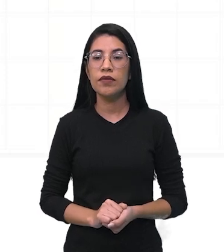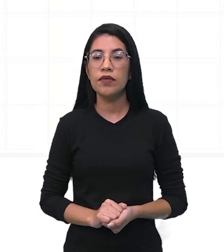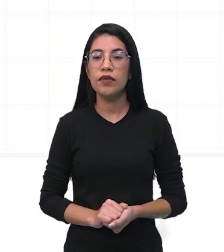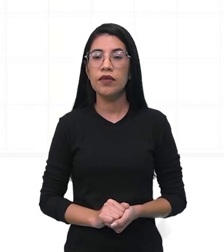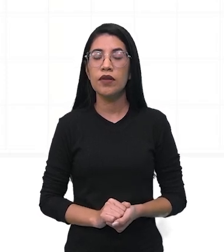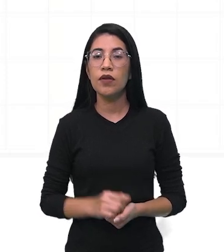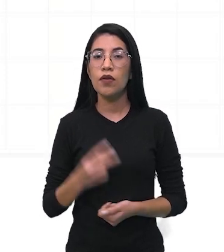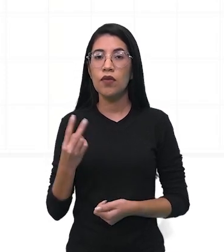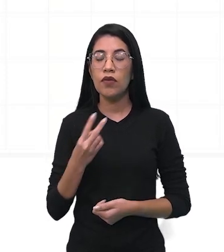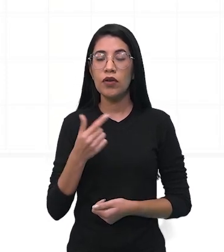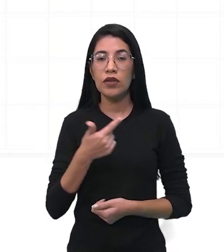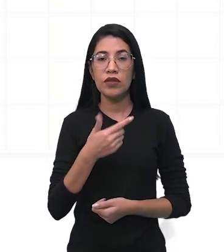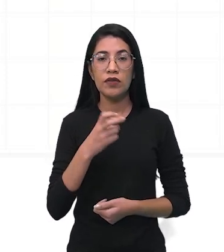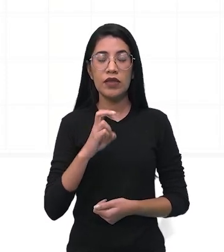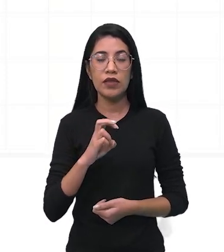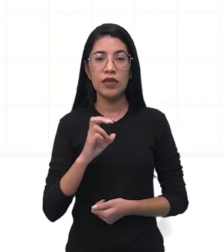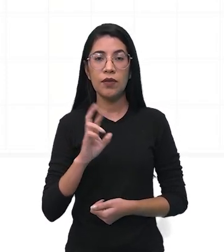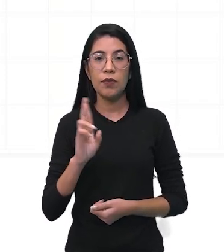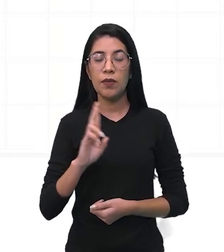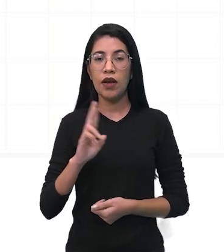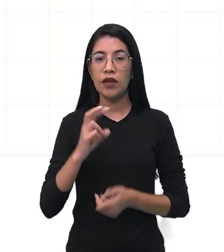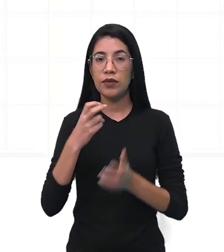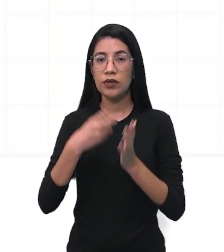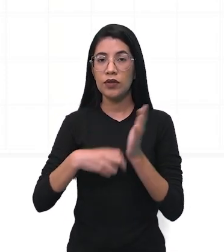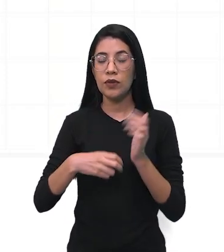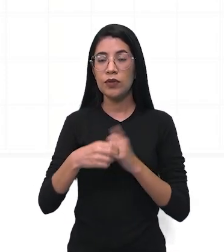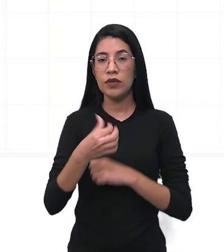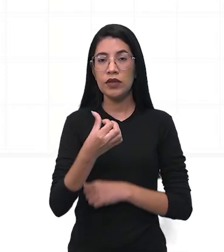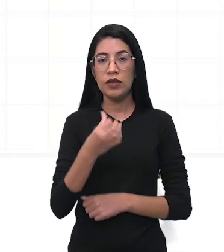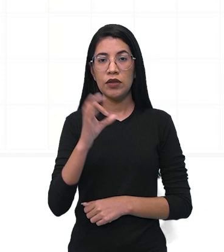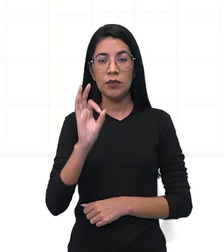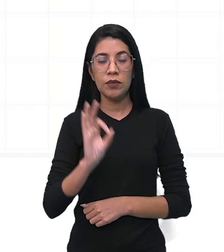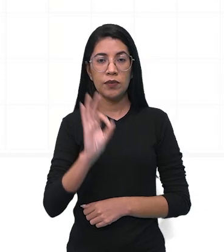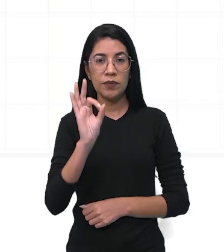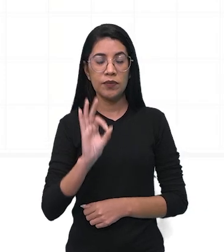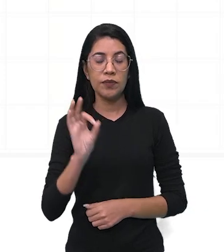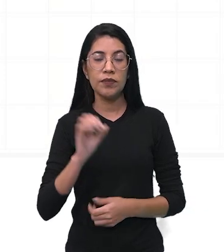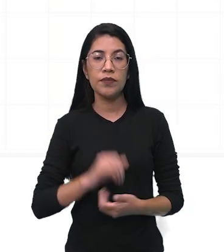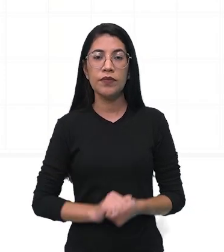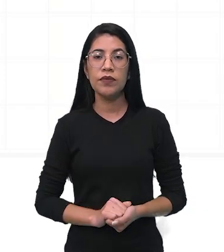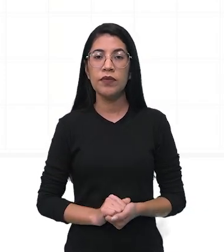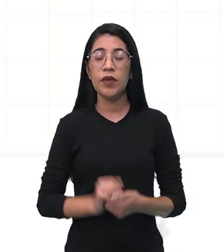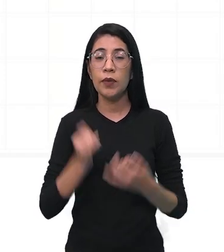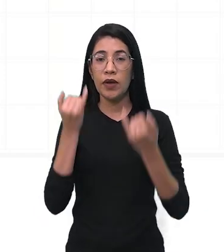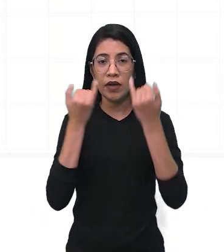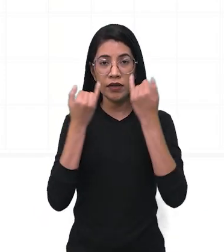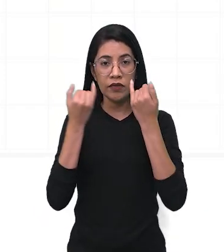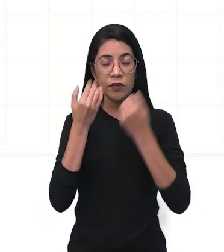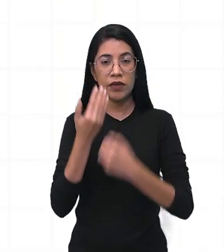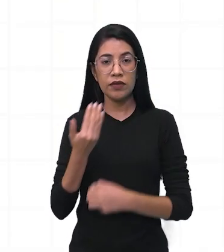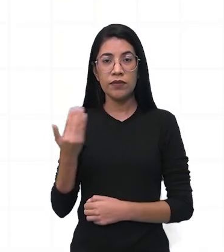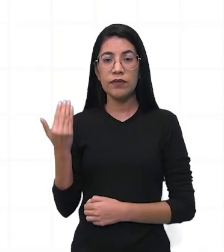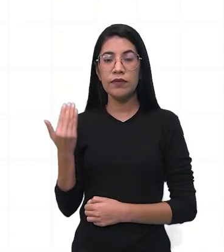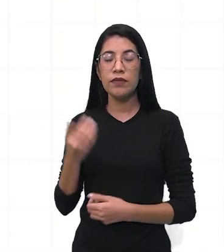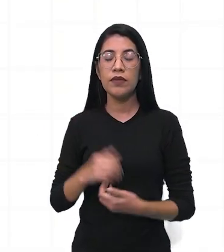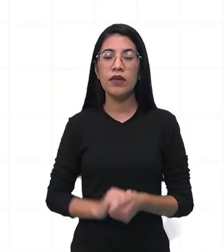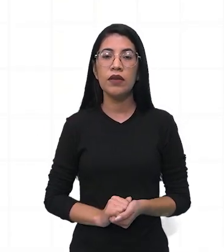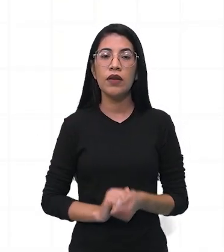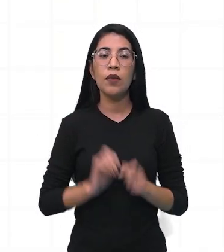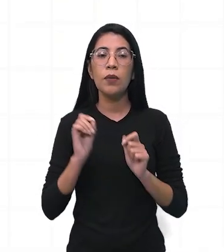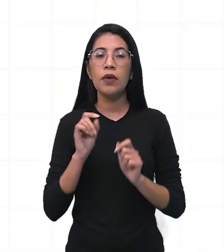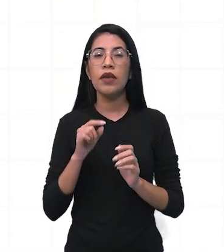R$ 25,00 com um desconto de 6%. Muito bem, aí estão as informações. Vamos ver o que está sendo pedido